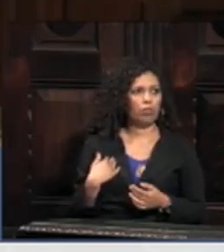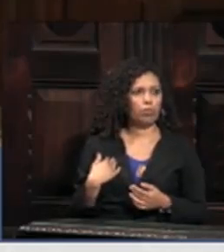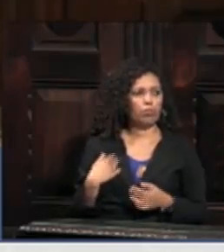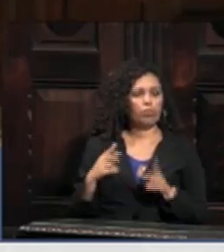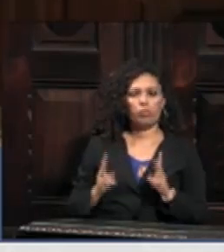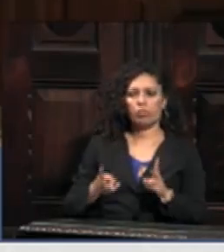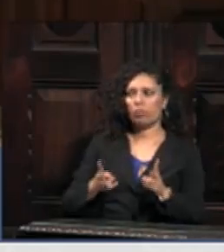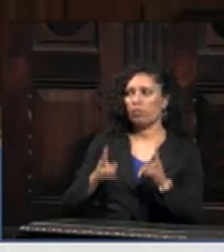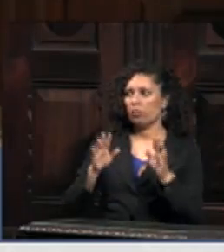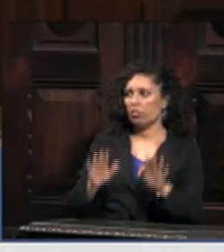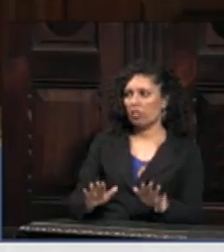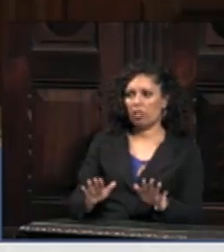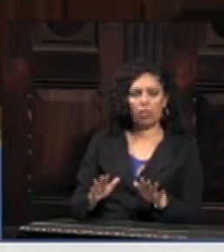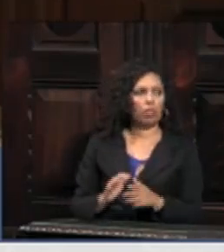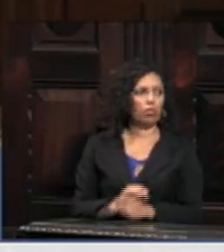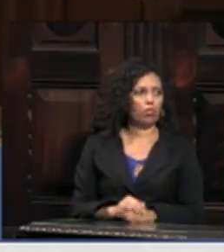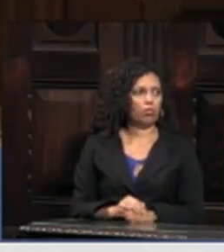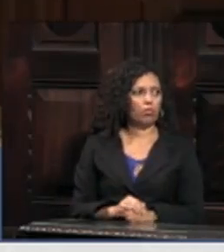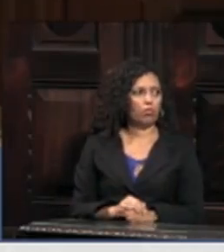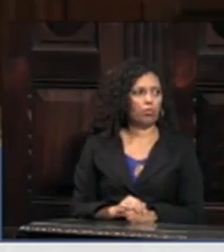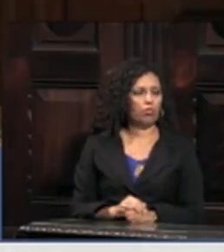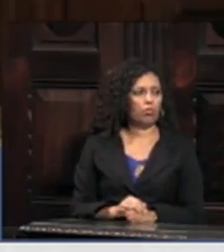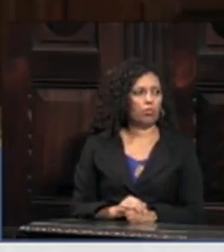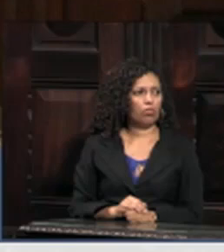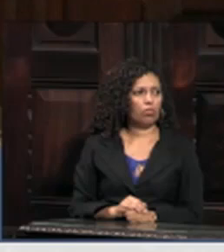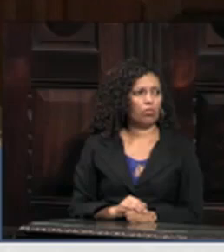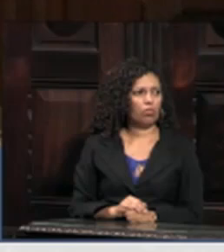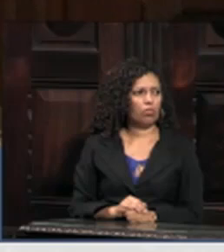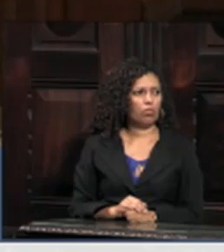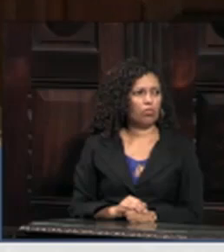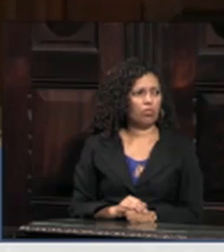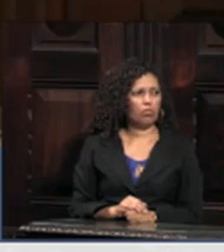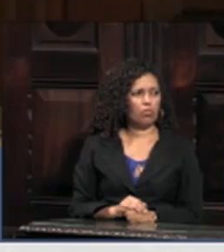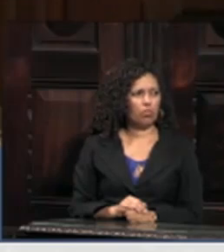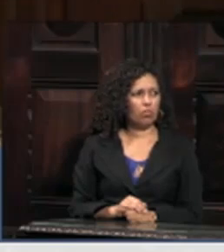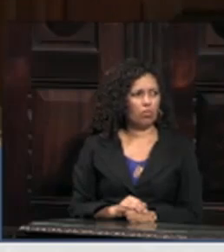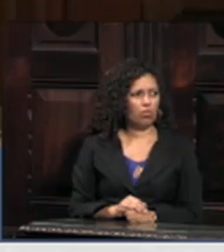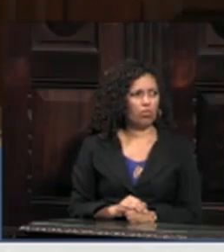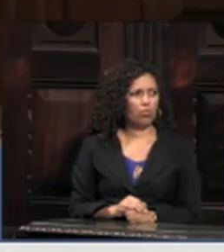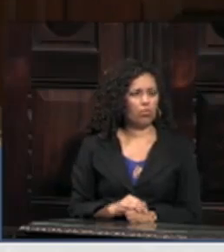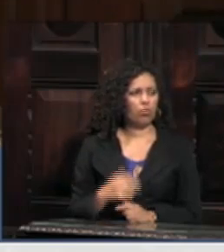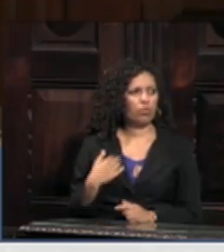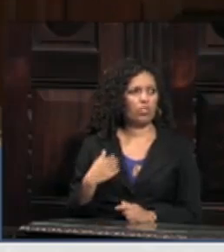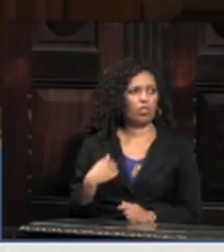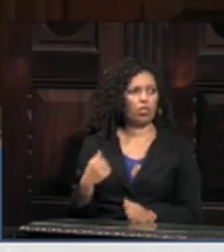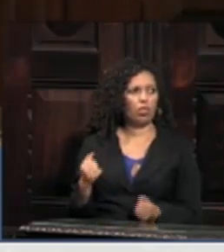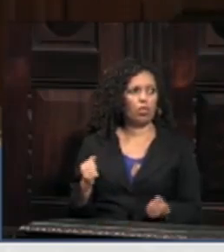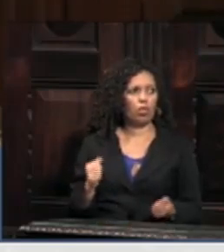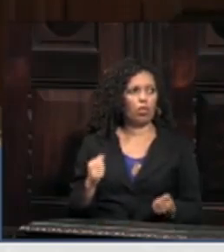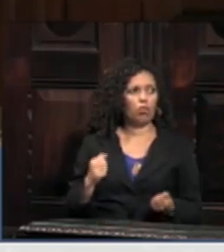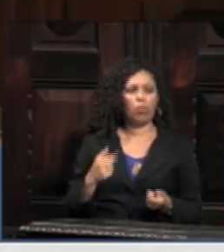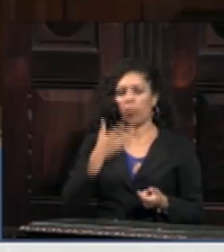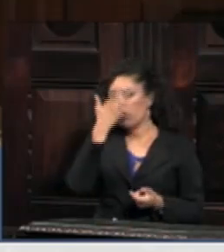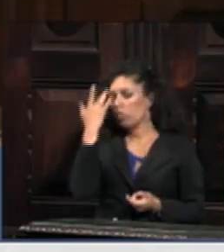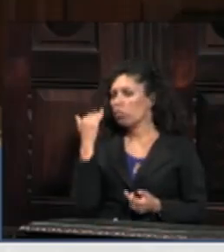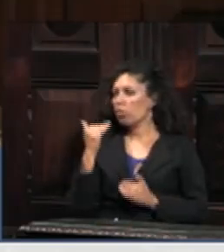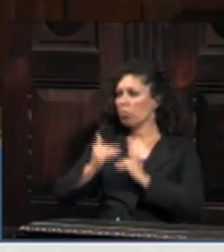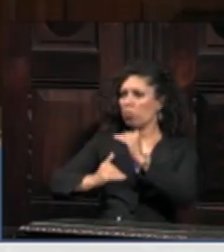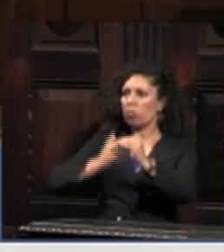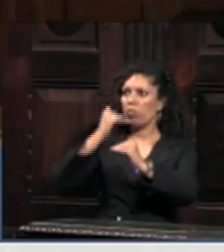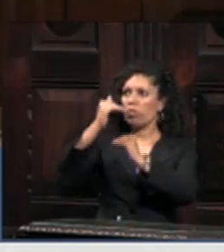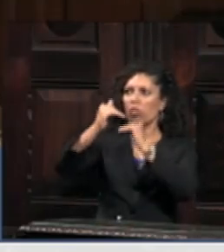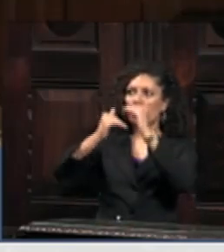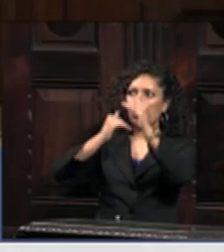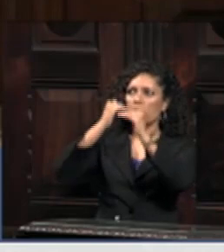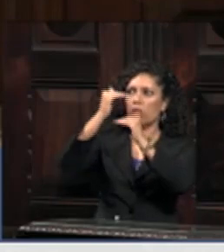esquerda. Sou uma pessoa de centro-esquerda. Como de centro-esquerda, como progressista democrata,